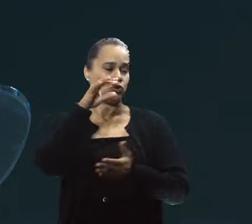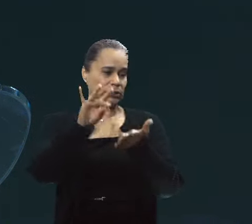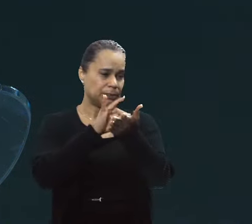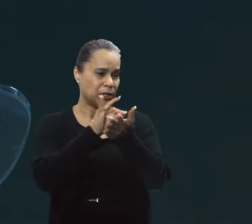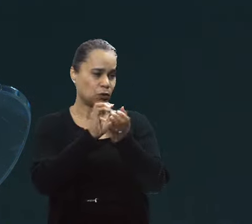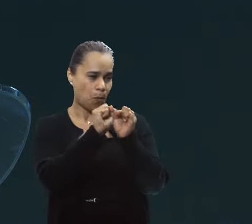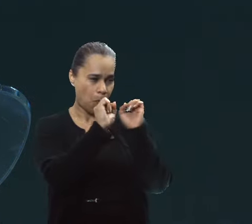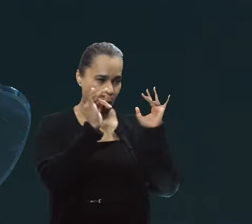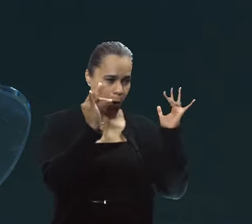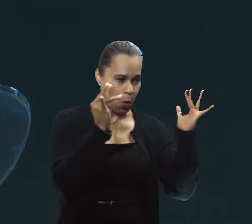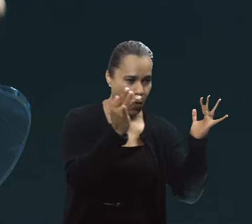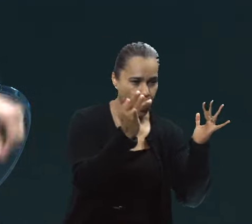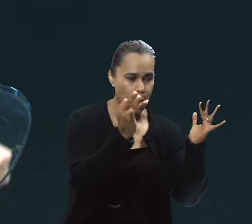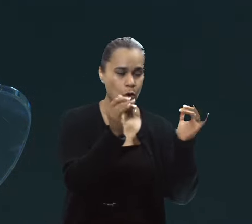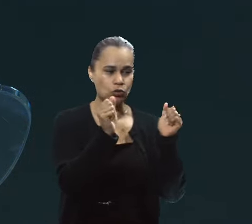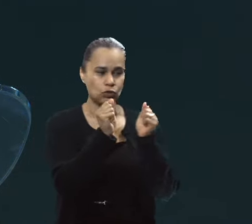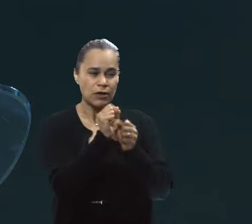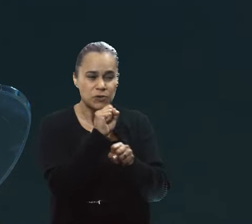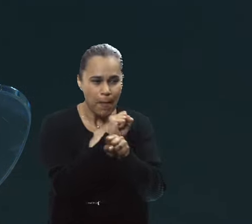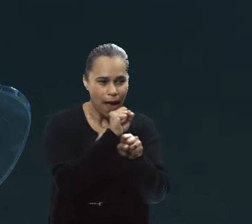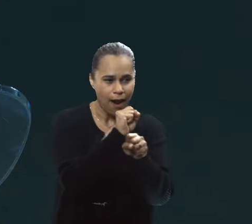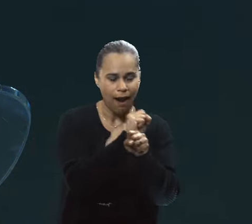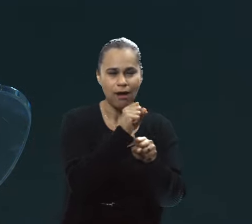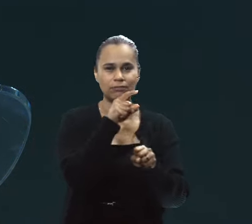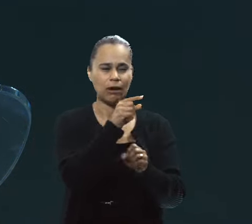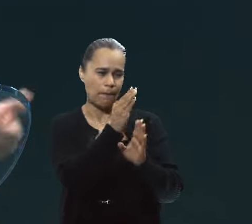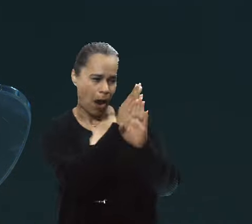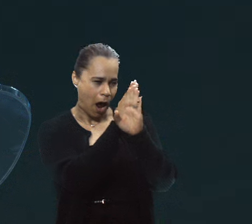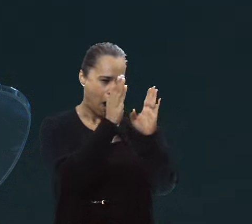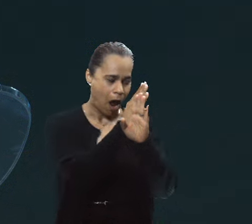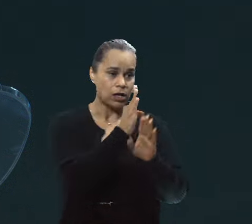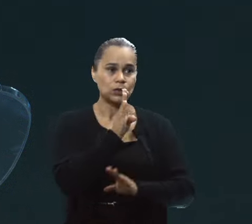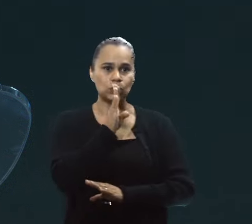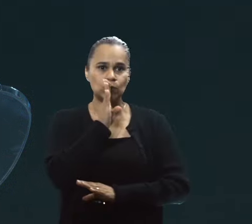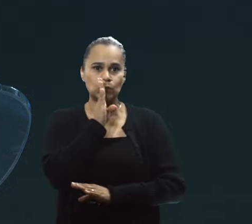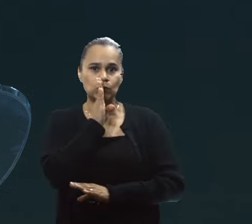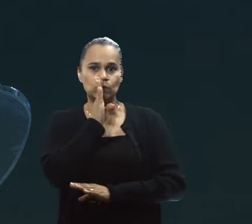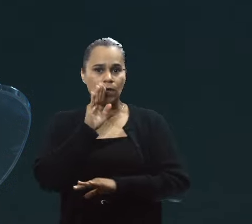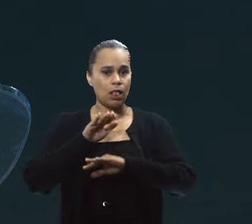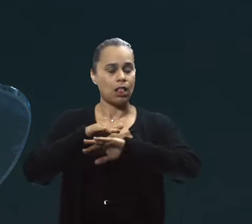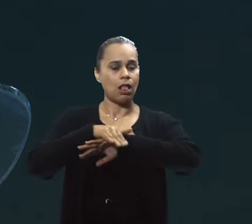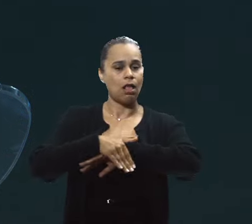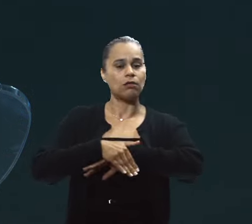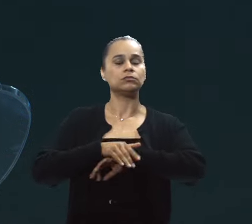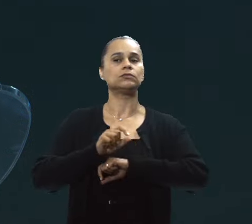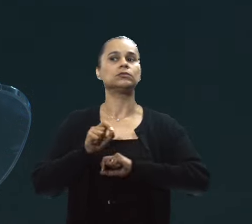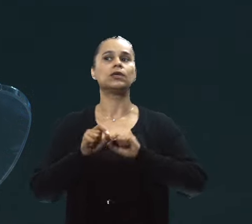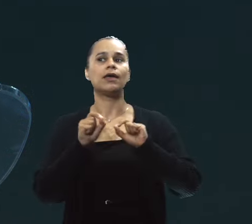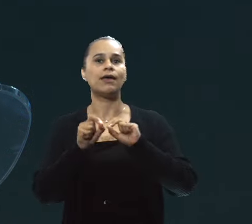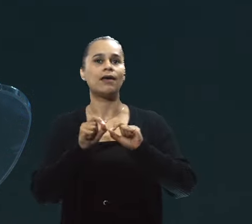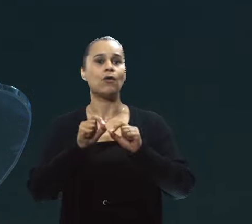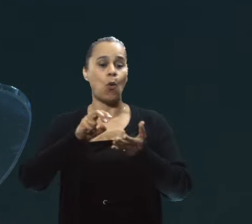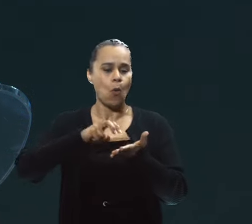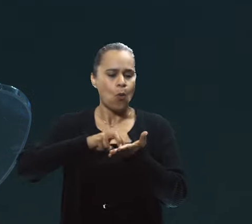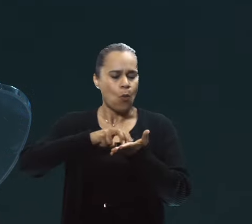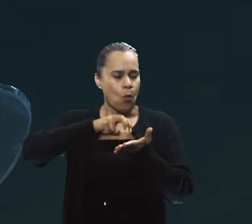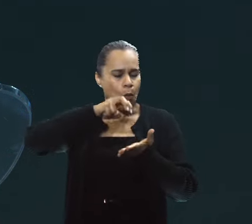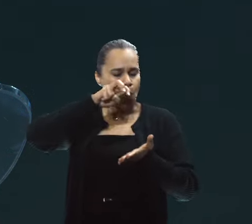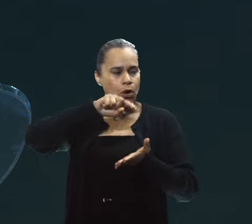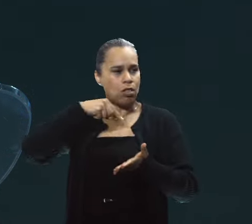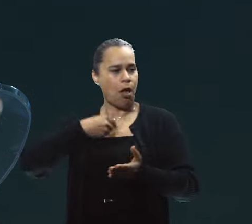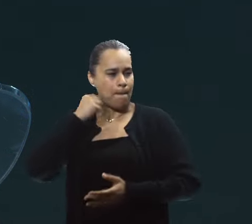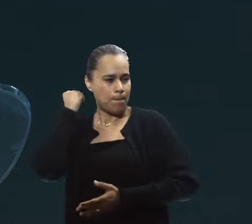noite toda, junto ao portão da cidade. Ficaram em silêncio durante a noite, dizendo: ao amanhecer nós